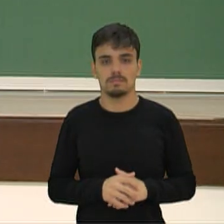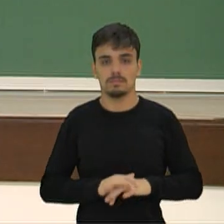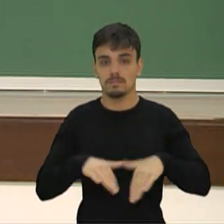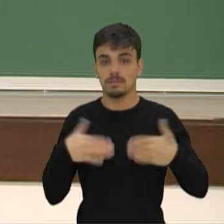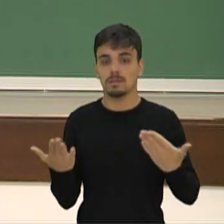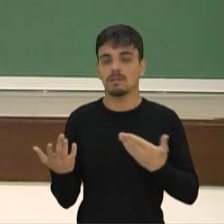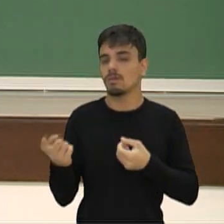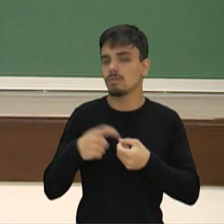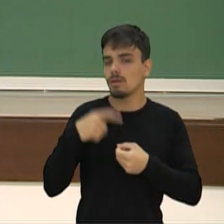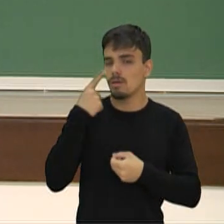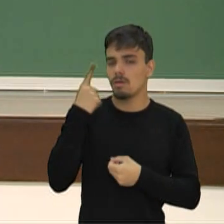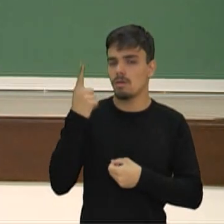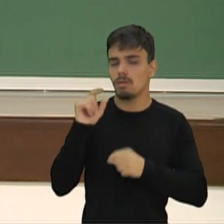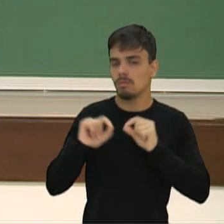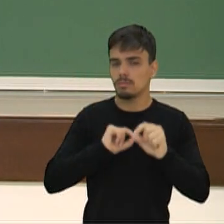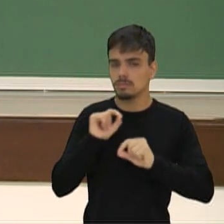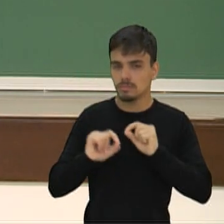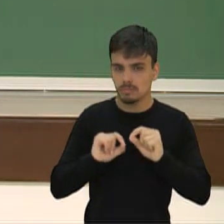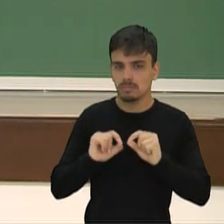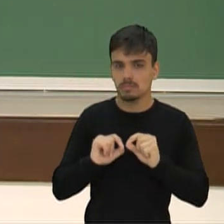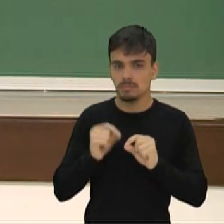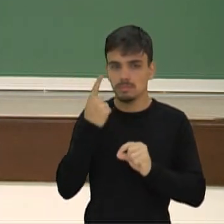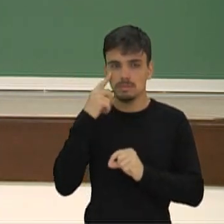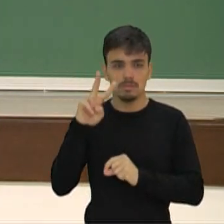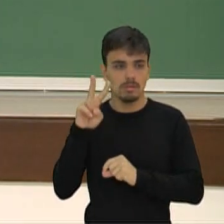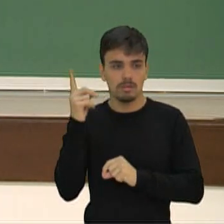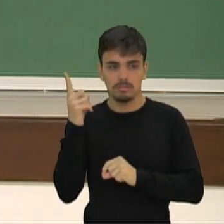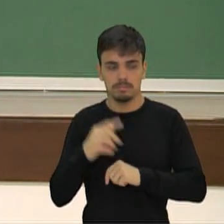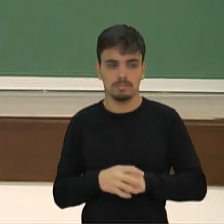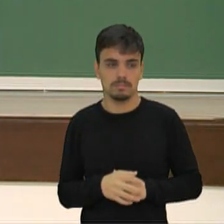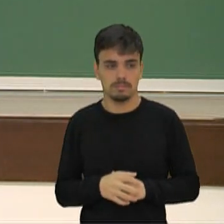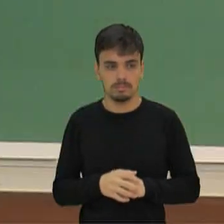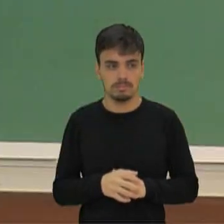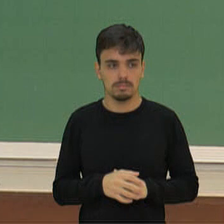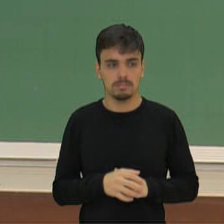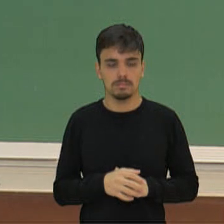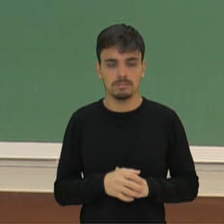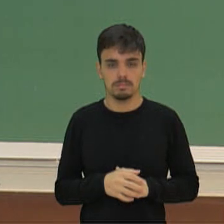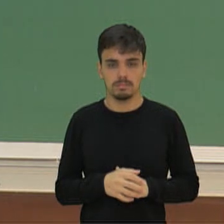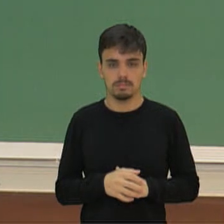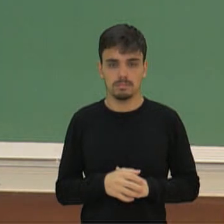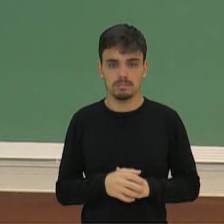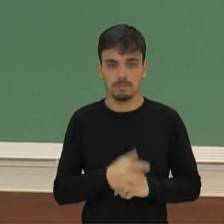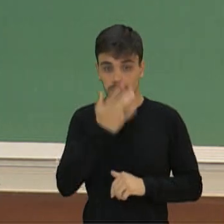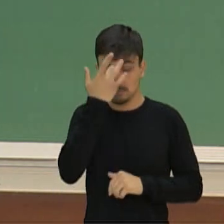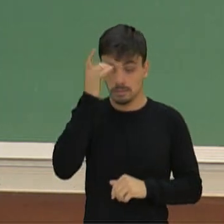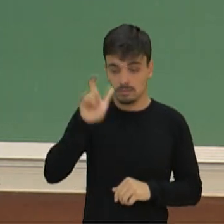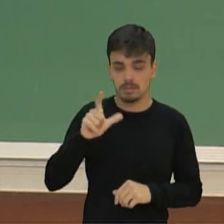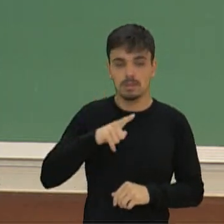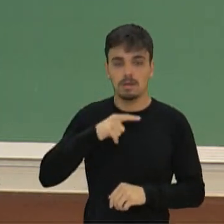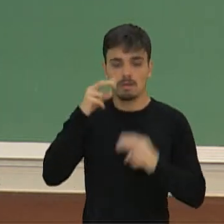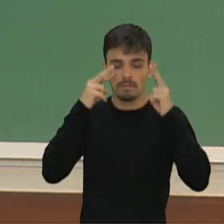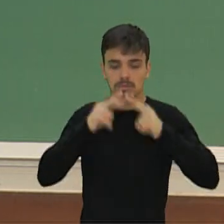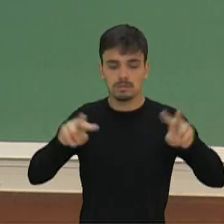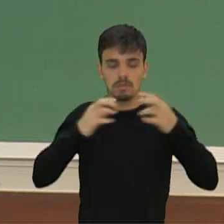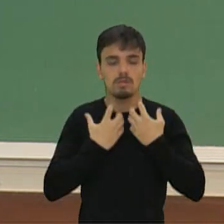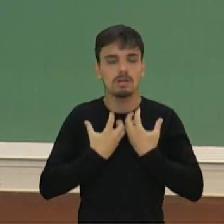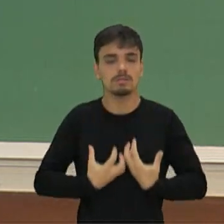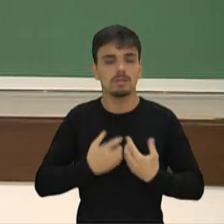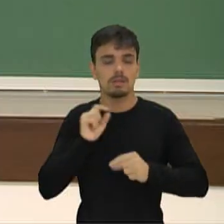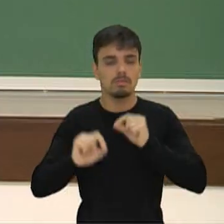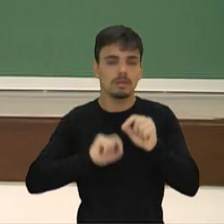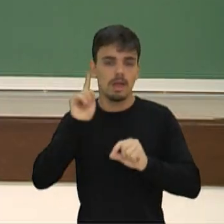Vamos lá então, prezados alunos, para a gente dar mais uma olhada nessa parte do olho. Vamos à questão. Uma pessoa que possui visão cansada, gente, isso